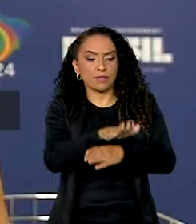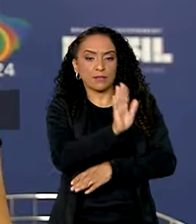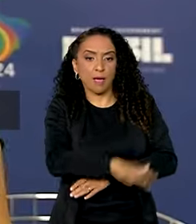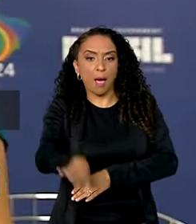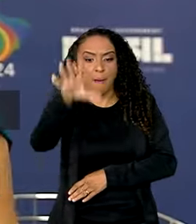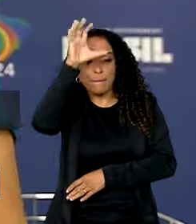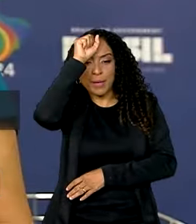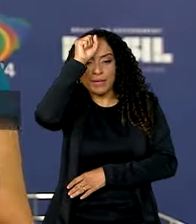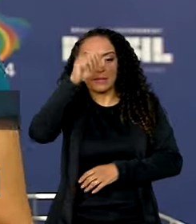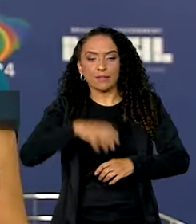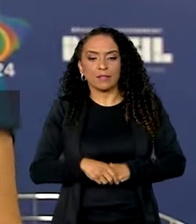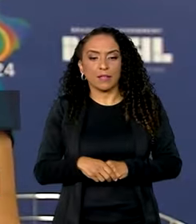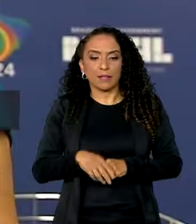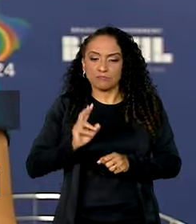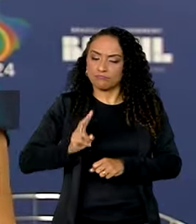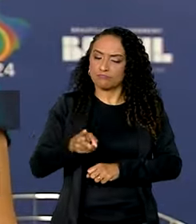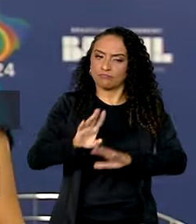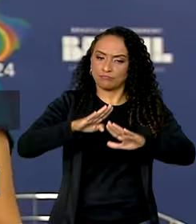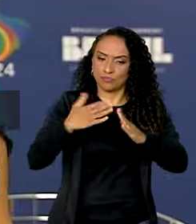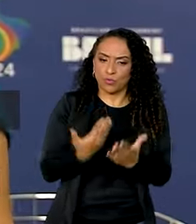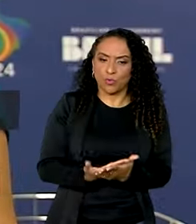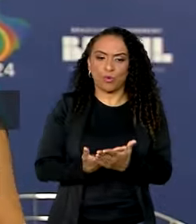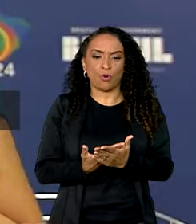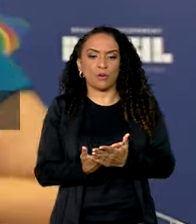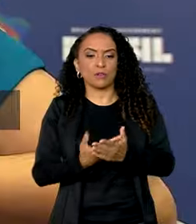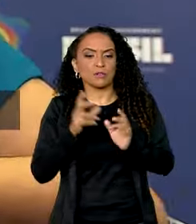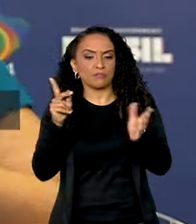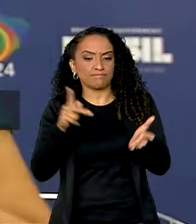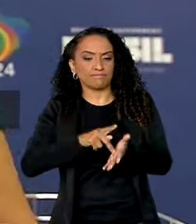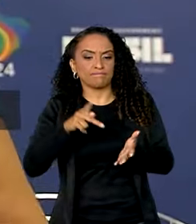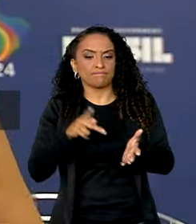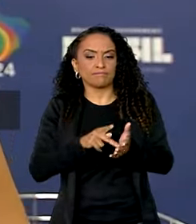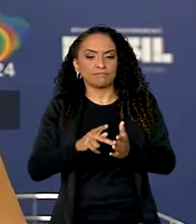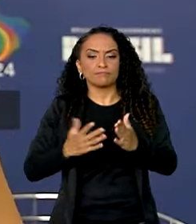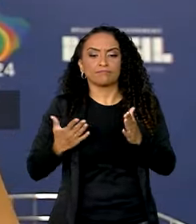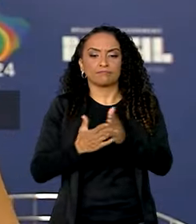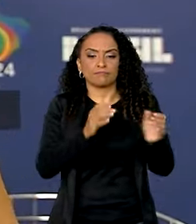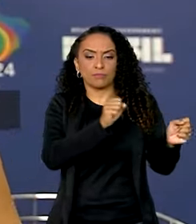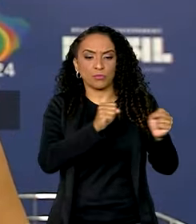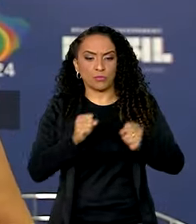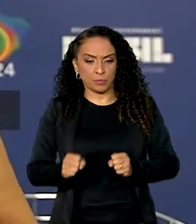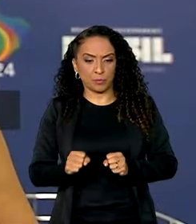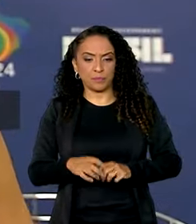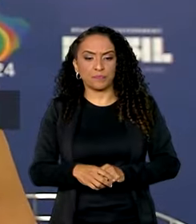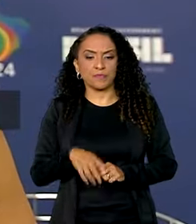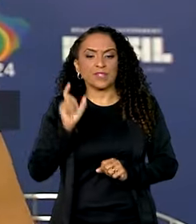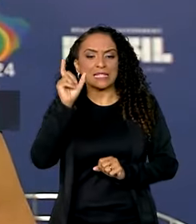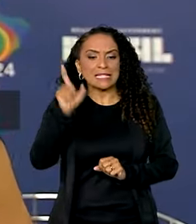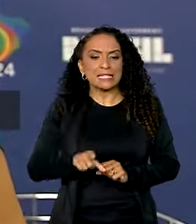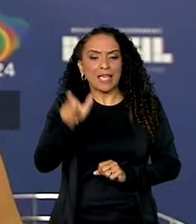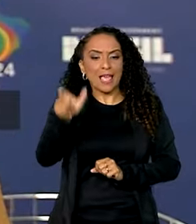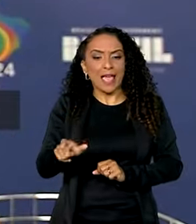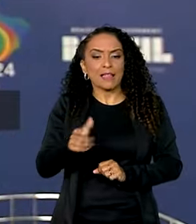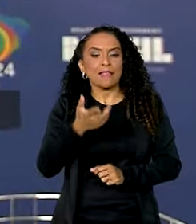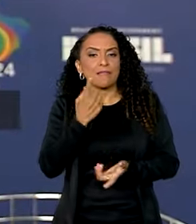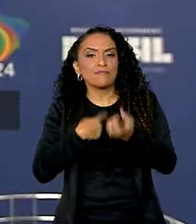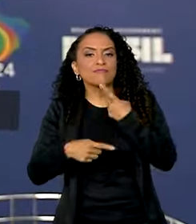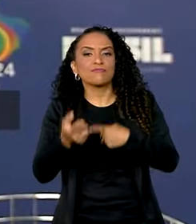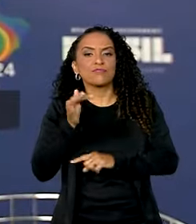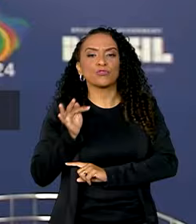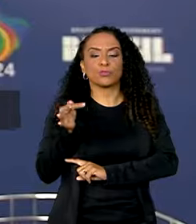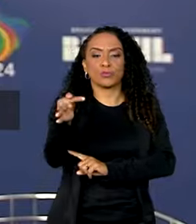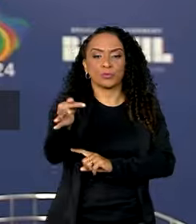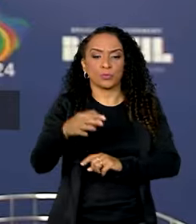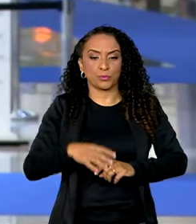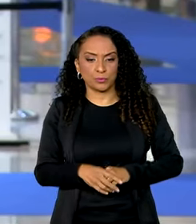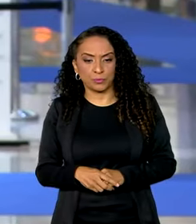children learn, stay in school and really have that power and potential to achieve who they want to be in work